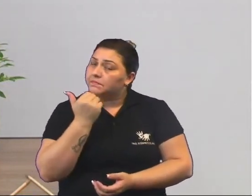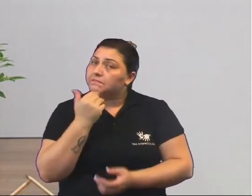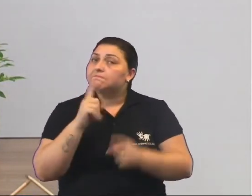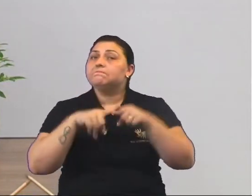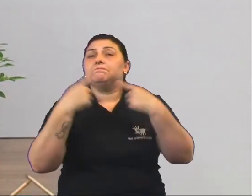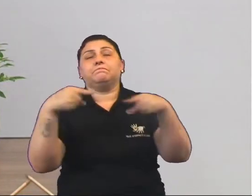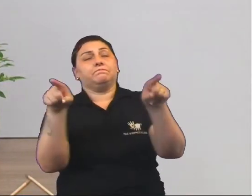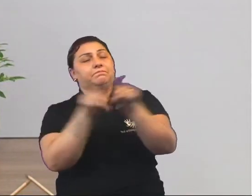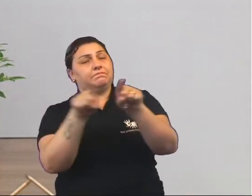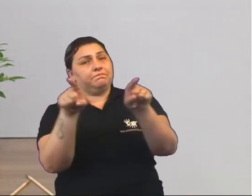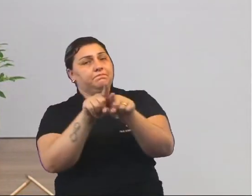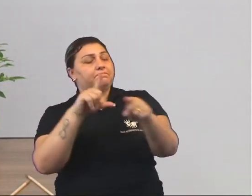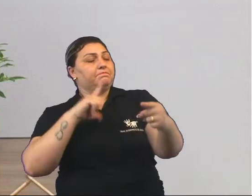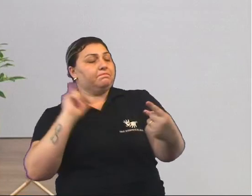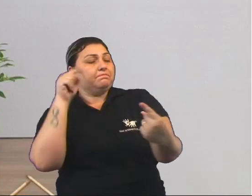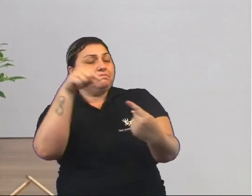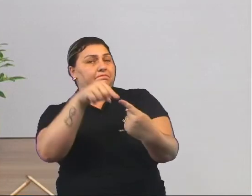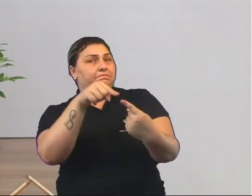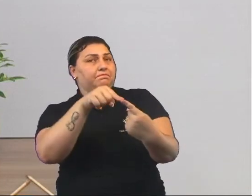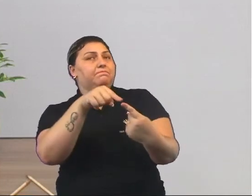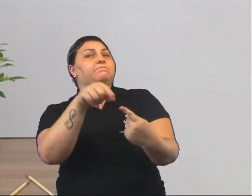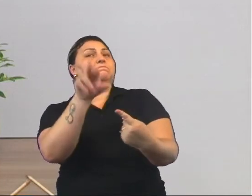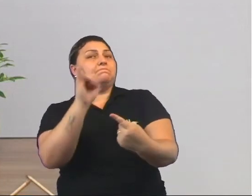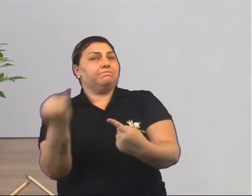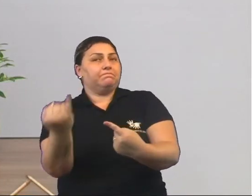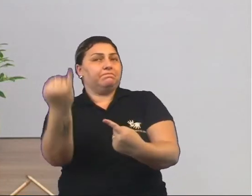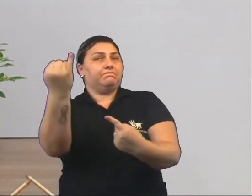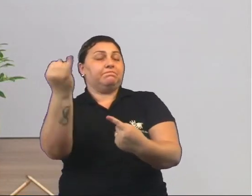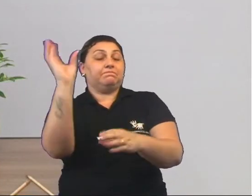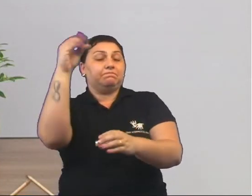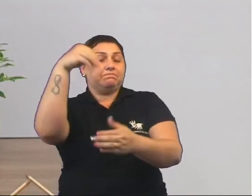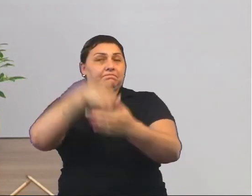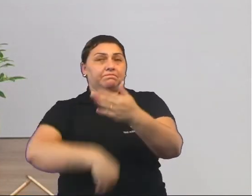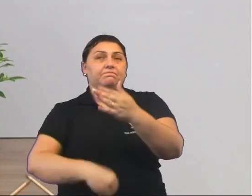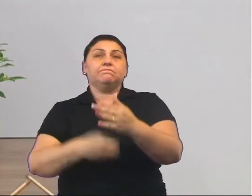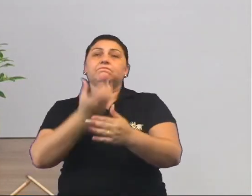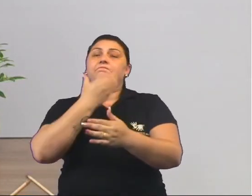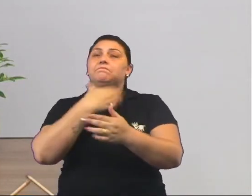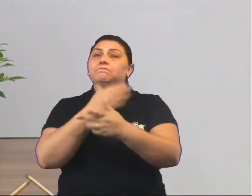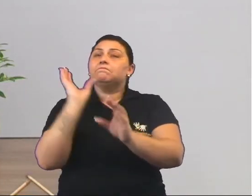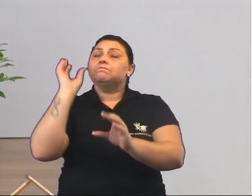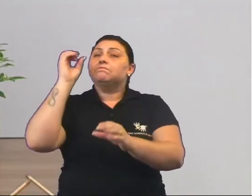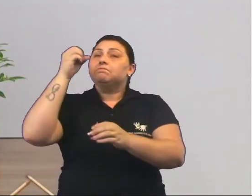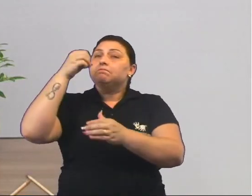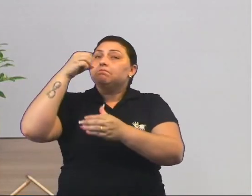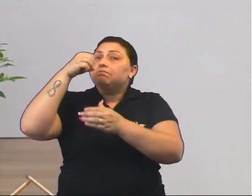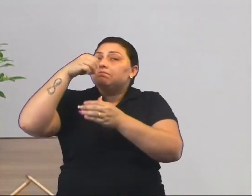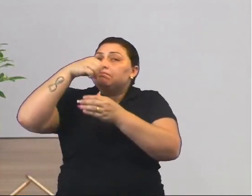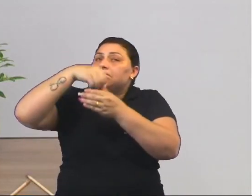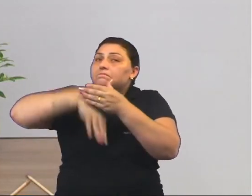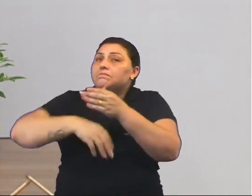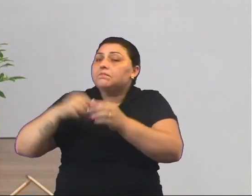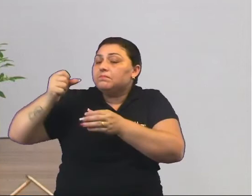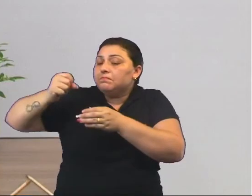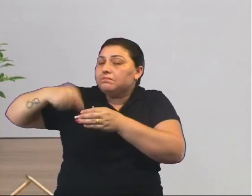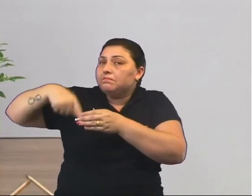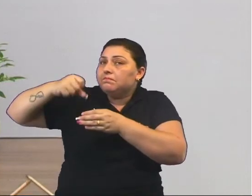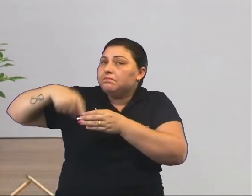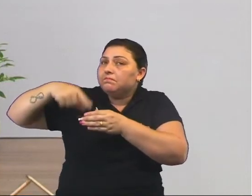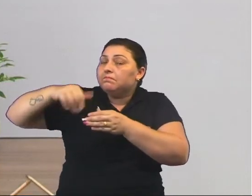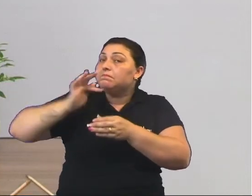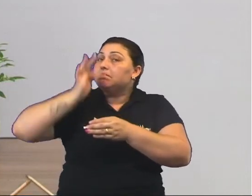mas ele também tem uma função muito importante. É dentro do fruto que é guardado as sementinhas,